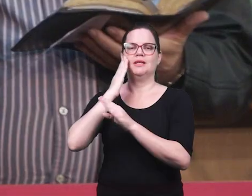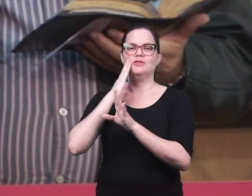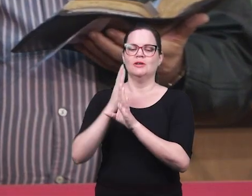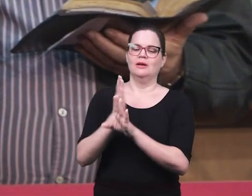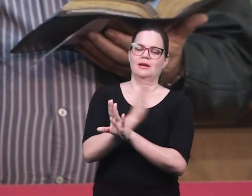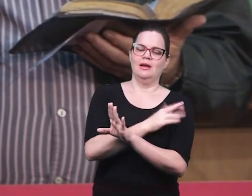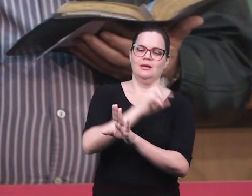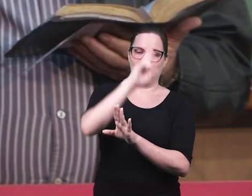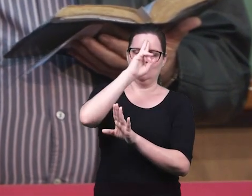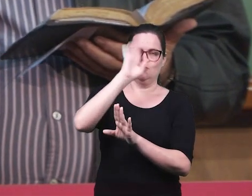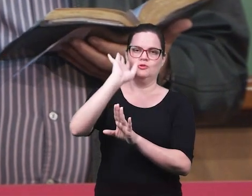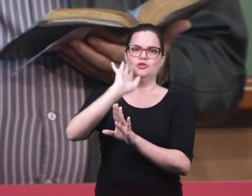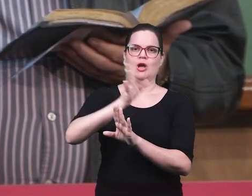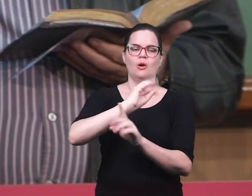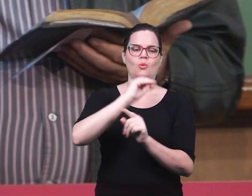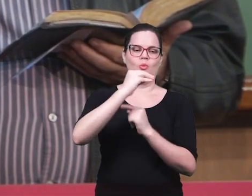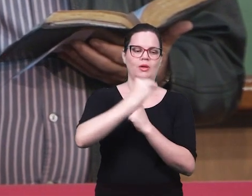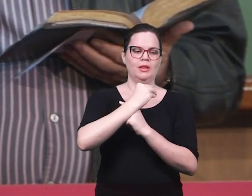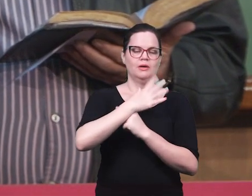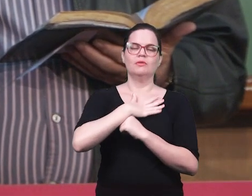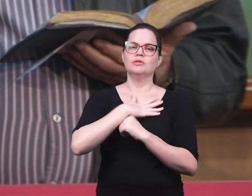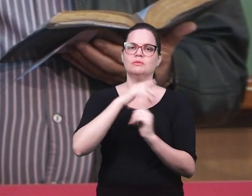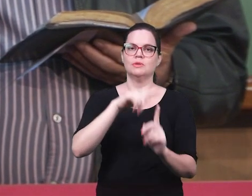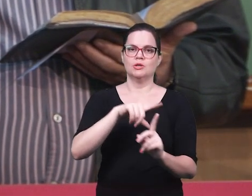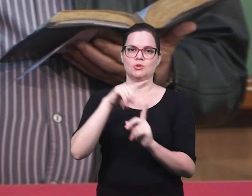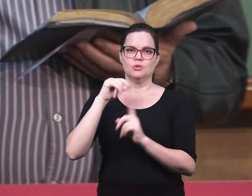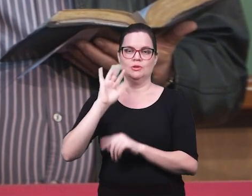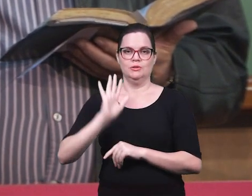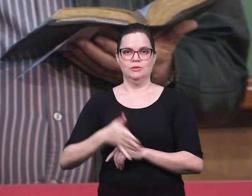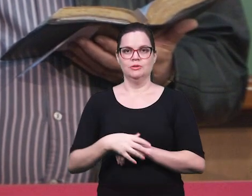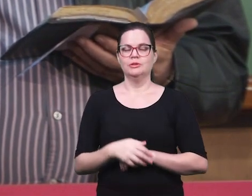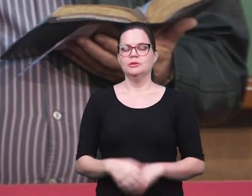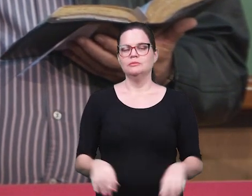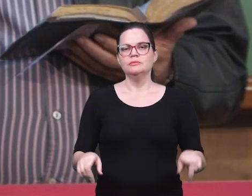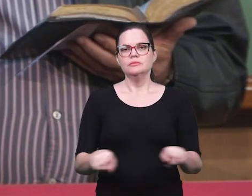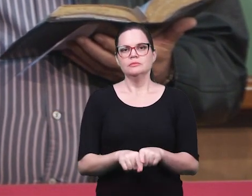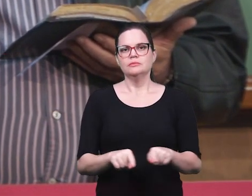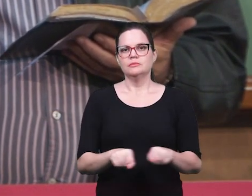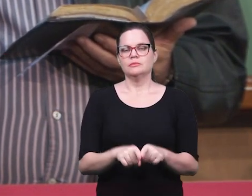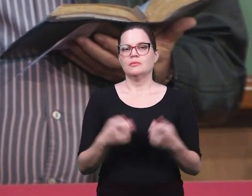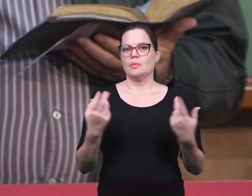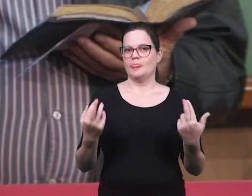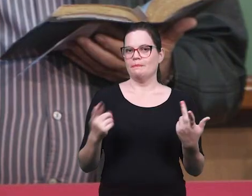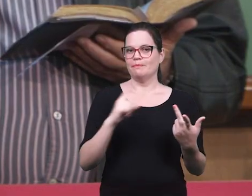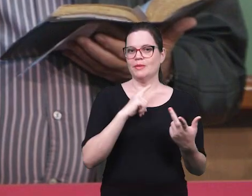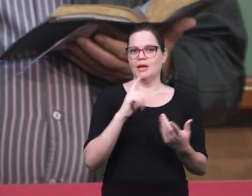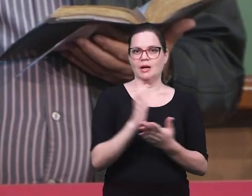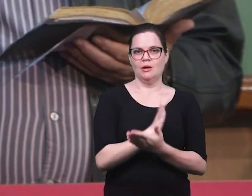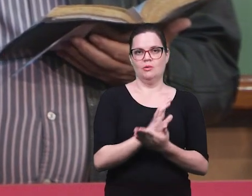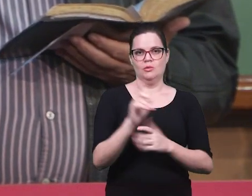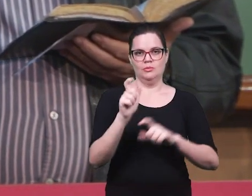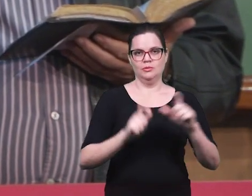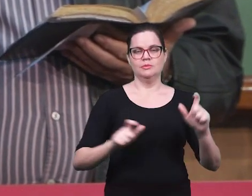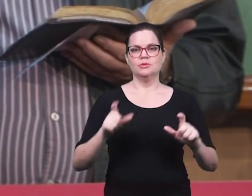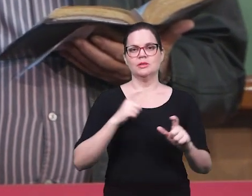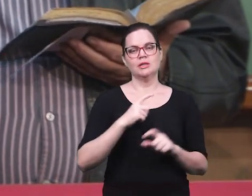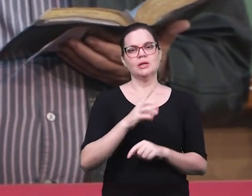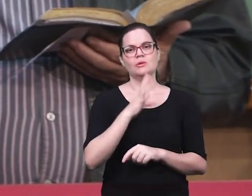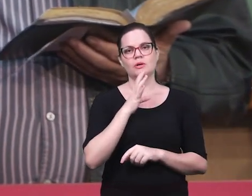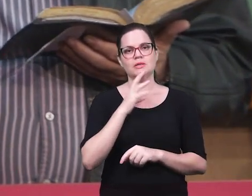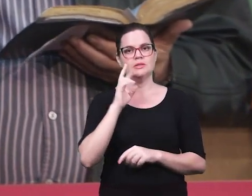Era profético, né? Nas suas aulas, né, o senhor sempre dá exemplo de personagens, né, que tiveram encontro com o Senhor Jesus, como Zaqueu, por